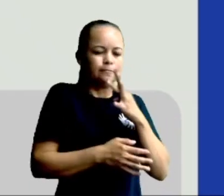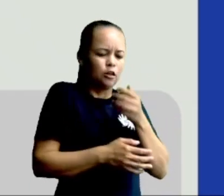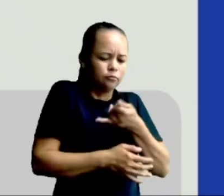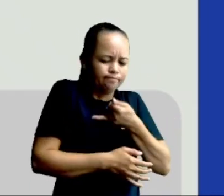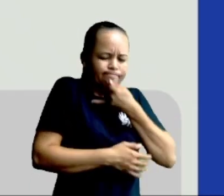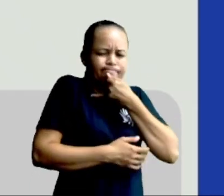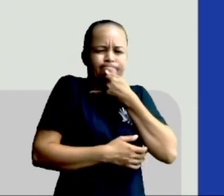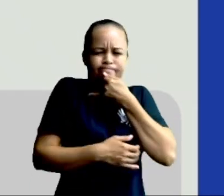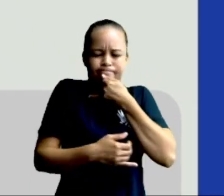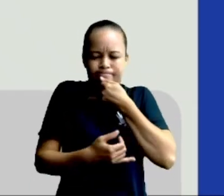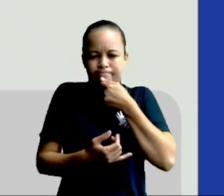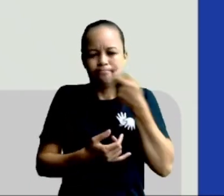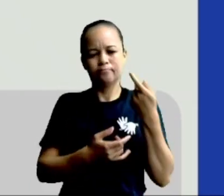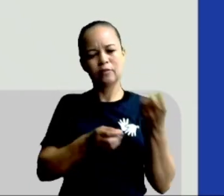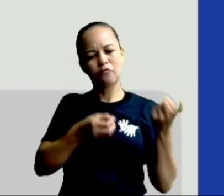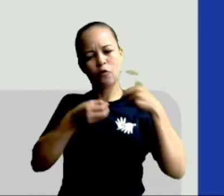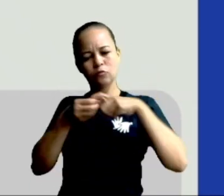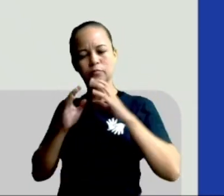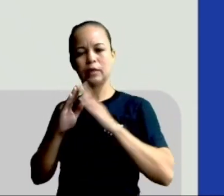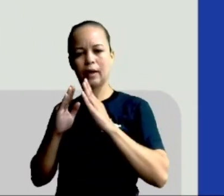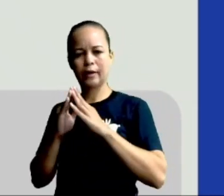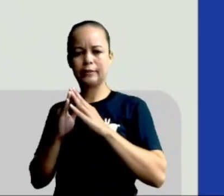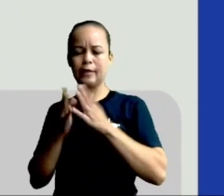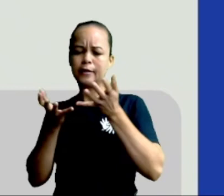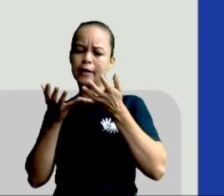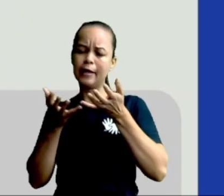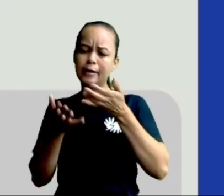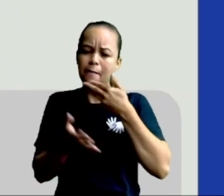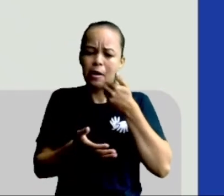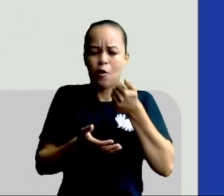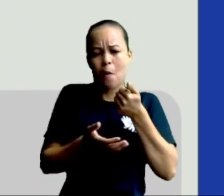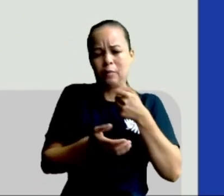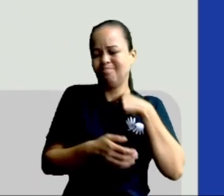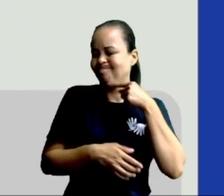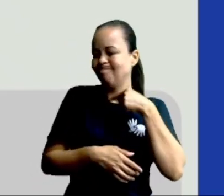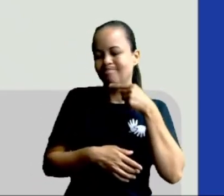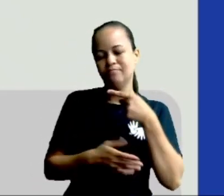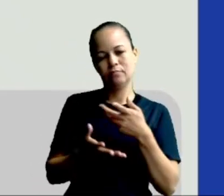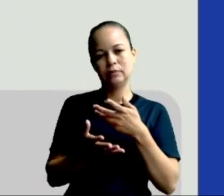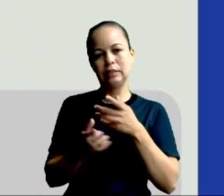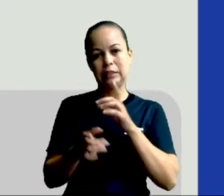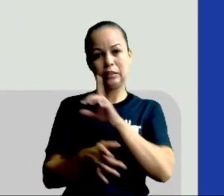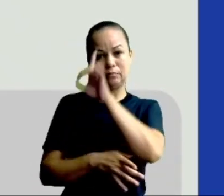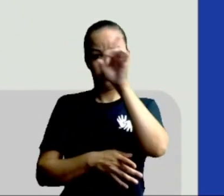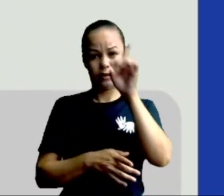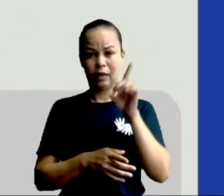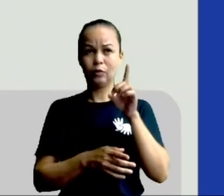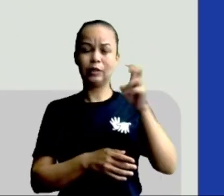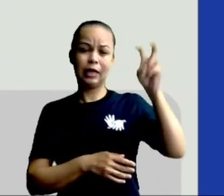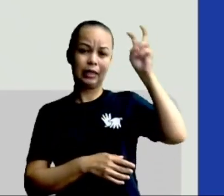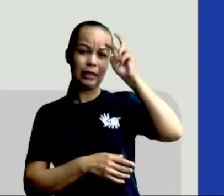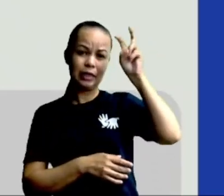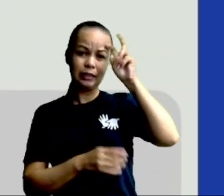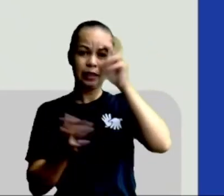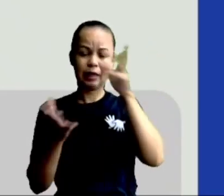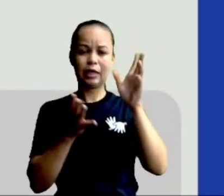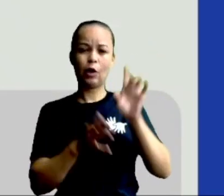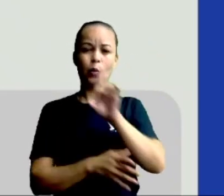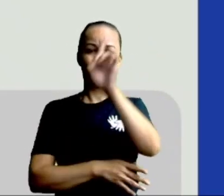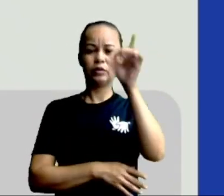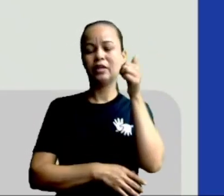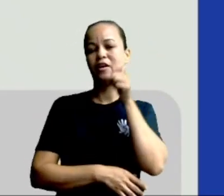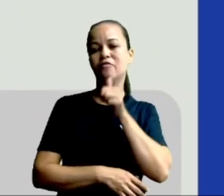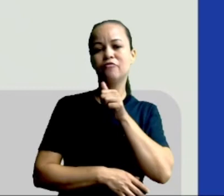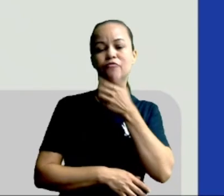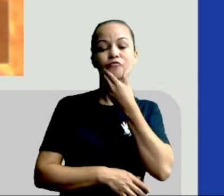triste demais. Queria melhorar, mas não conseguia. Ainda mais na quinta-feira, que era dia de seu avô fazer a